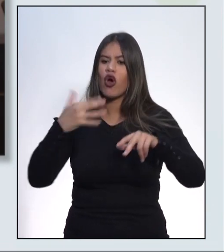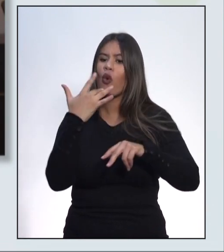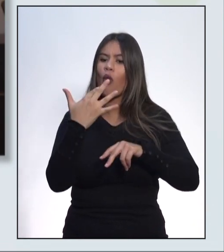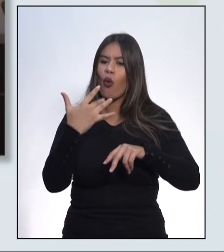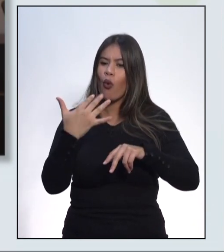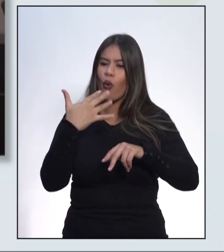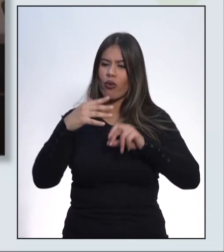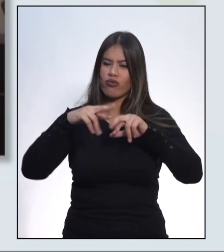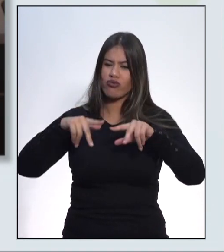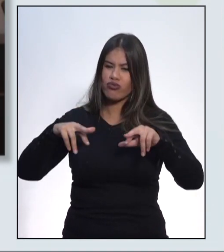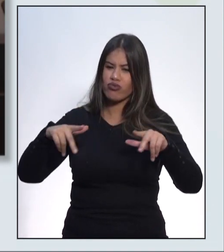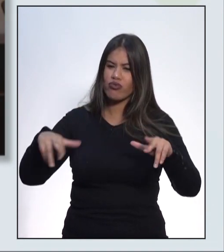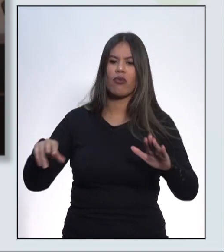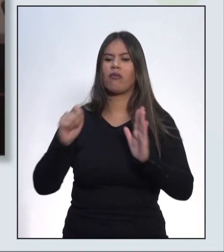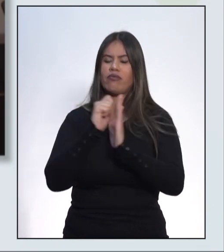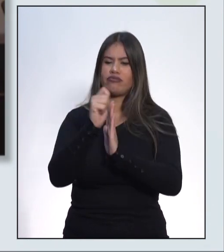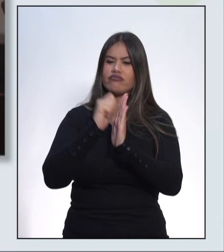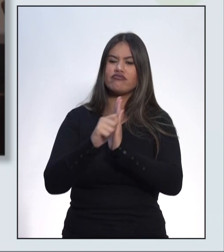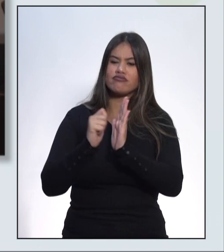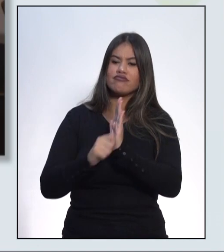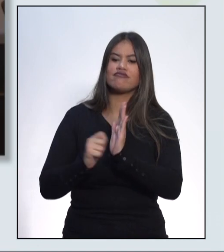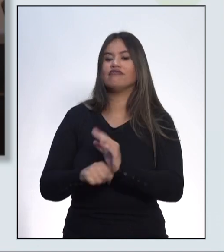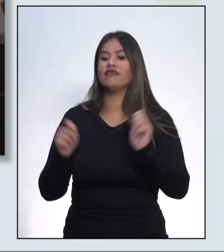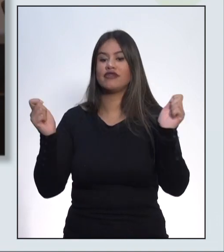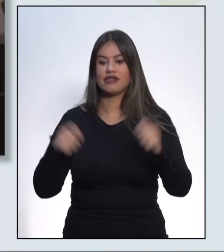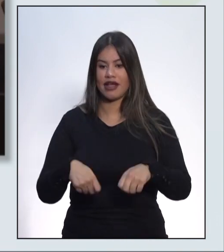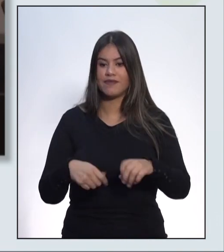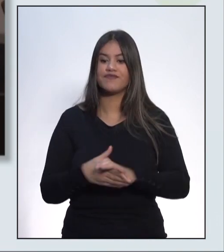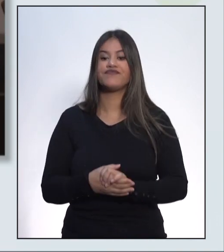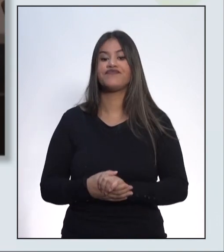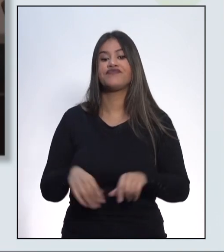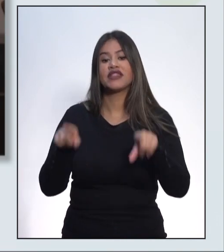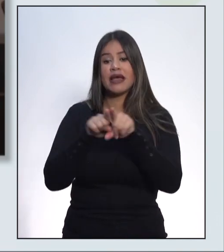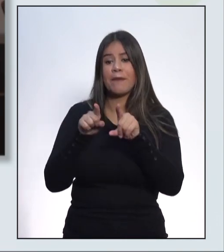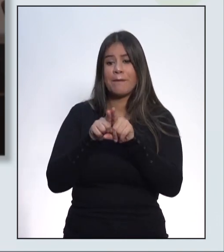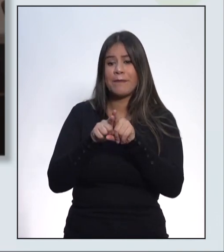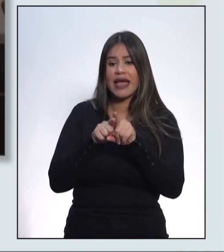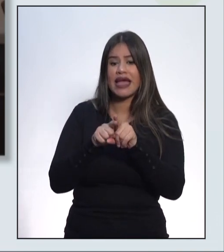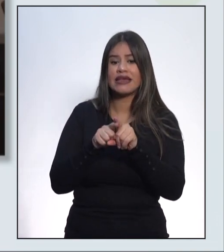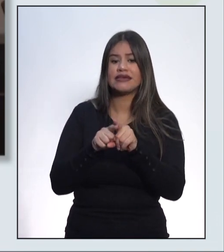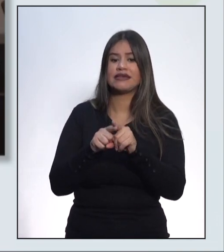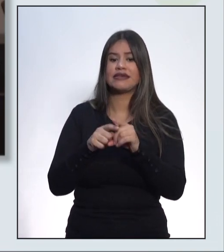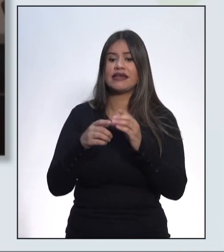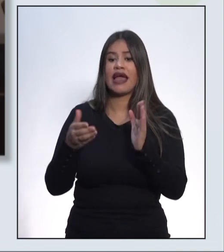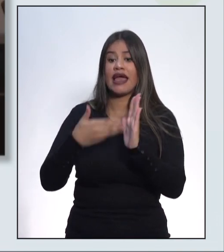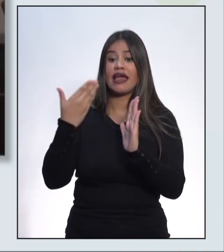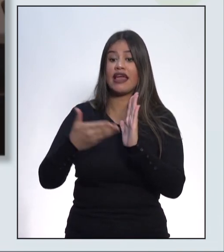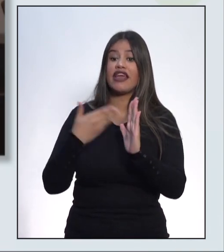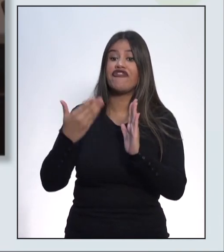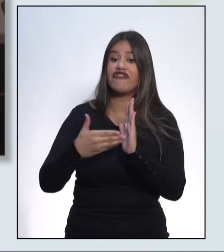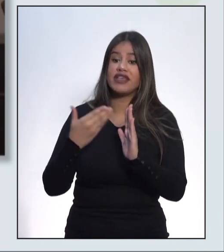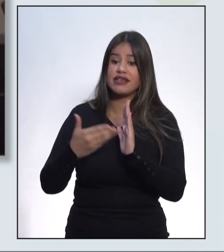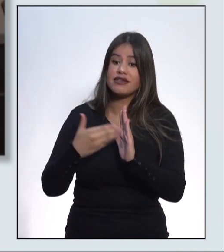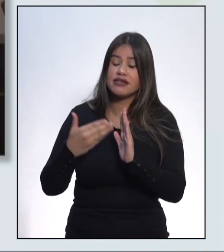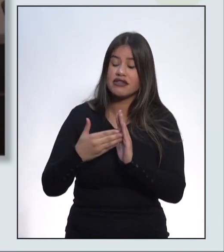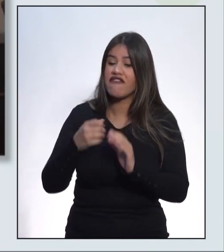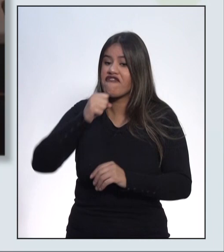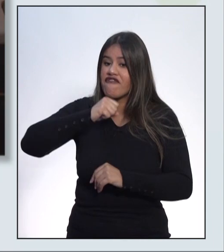cor, caneta. Também, se você tiver algumas revistas velhas, separe, que pode ser bem